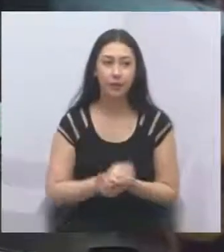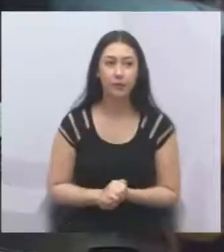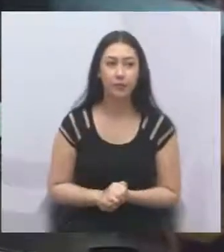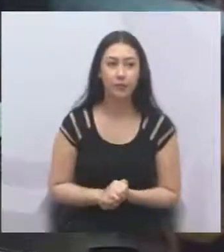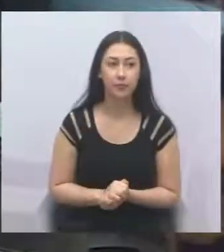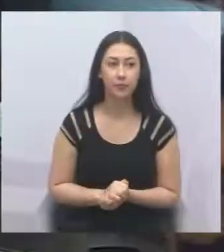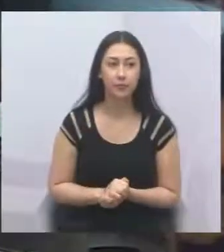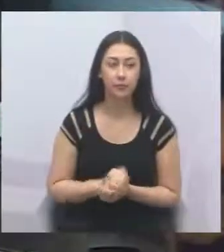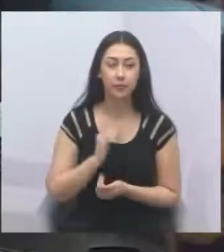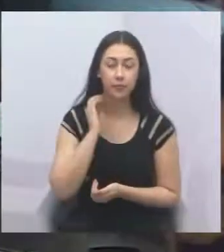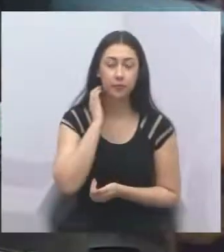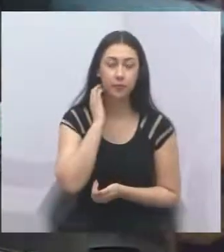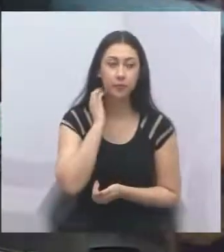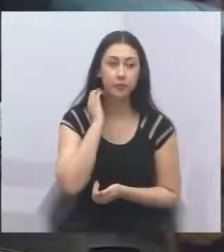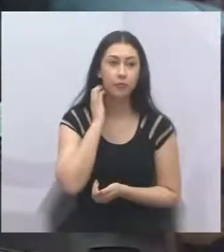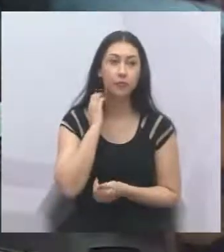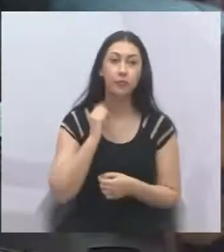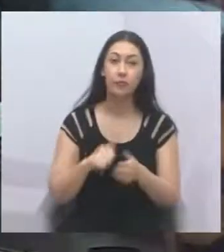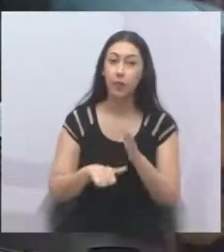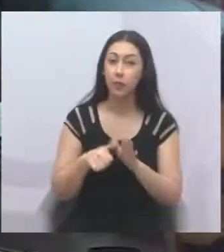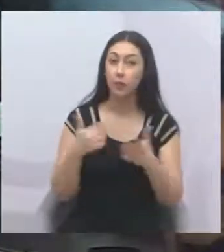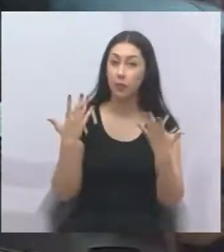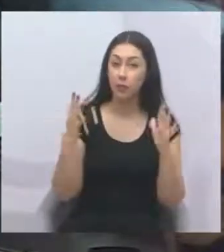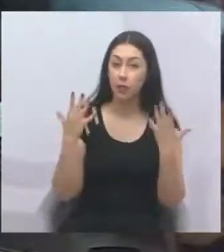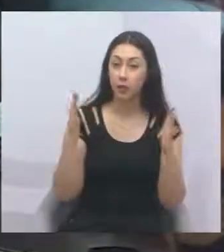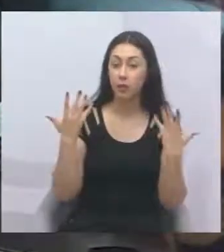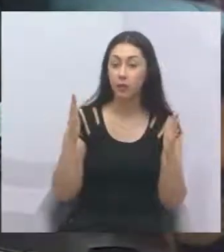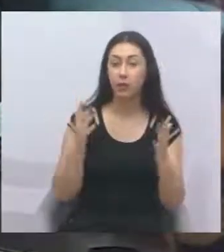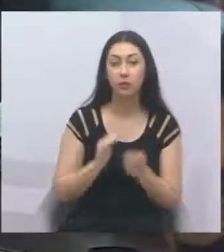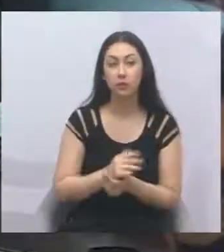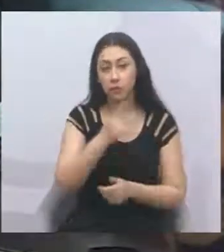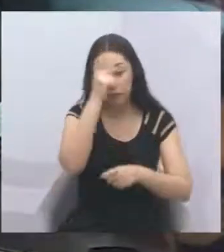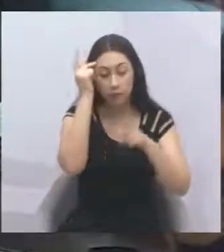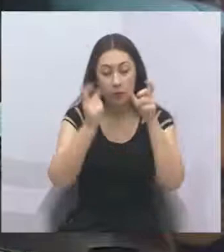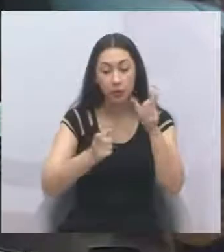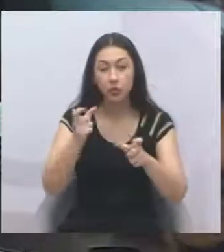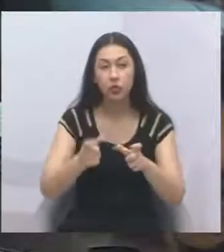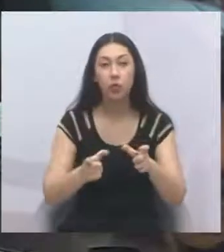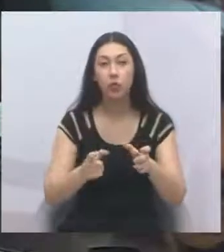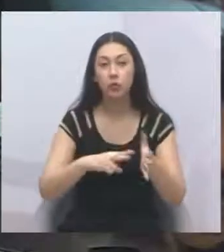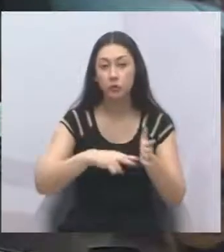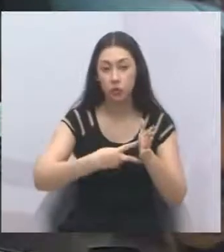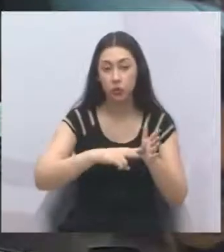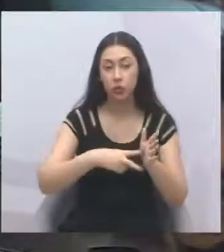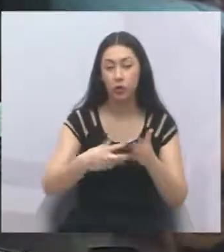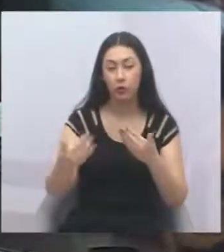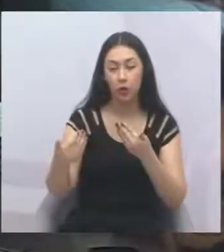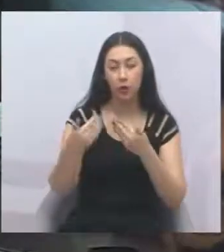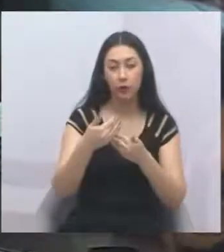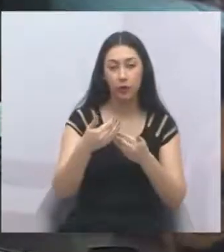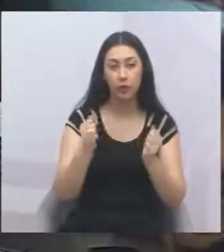requerimento. Dar os parabéns ao pessoal que esteve aqui conosco, dos sindicatos,